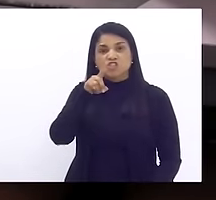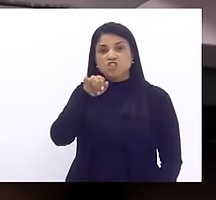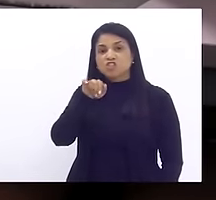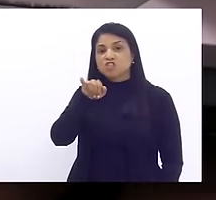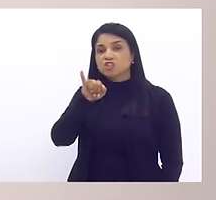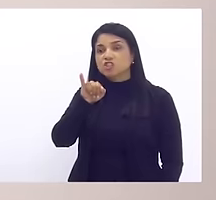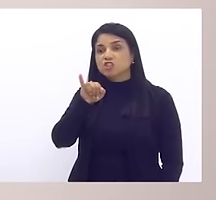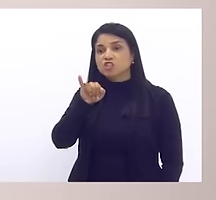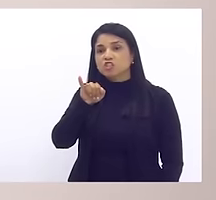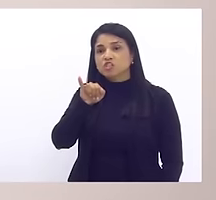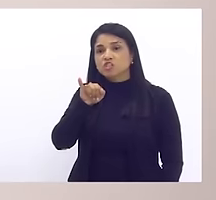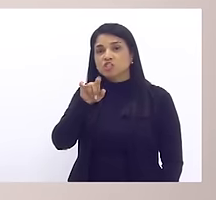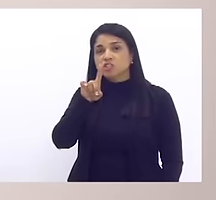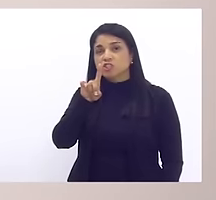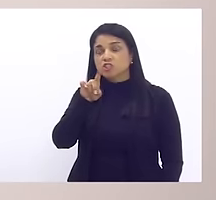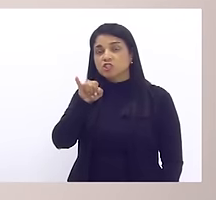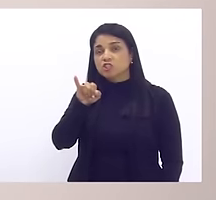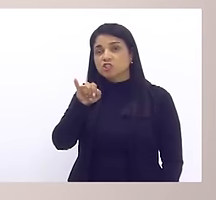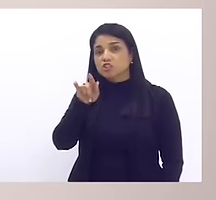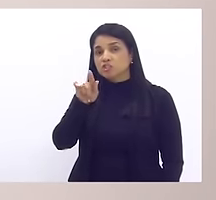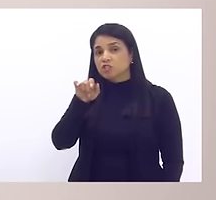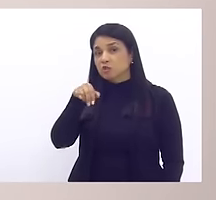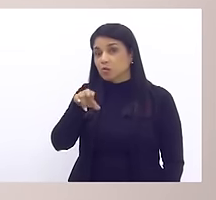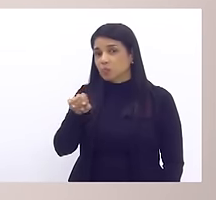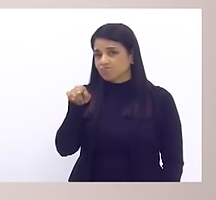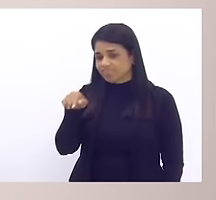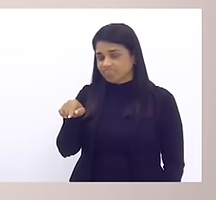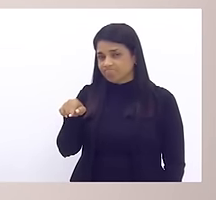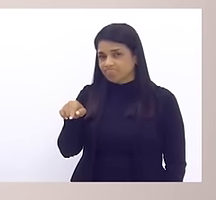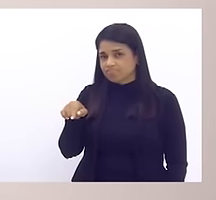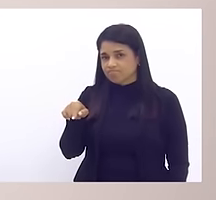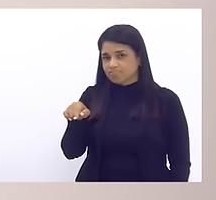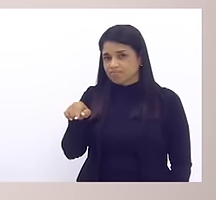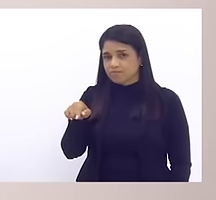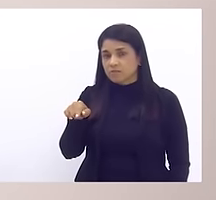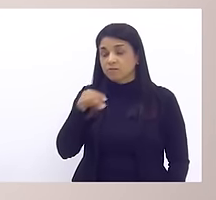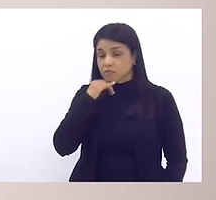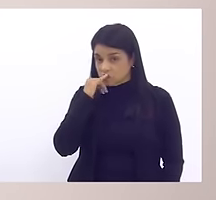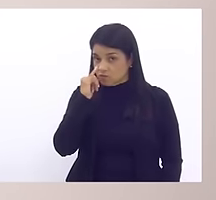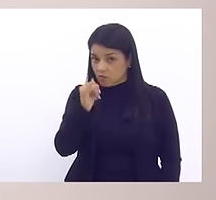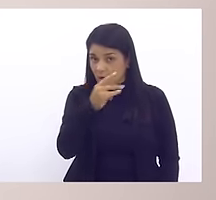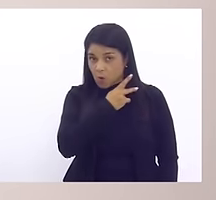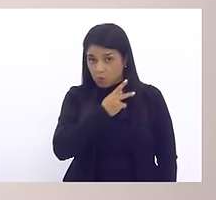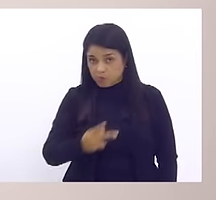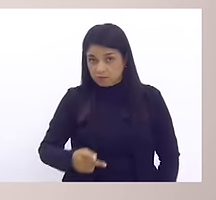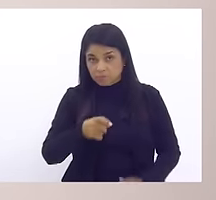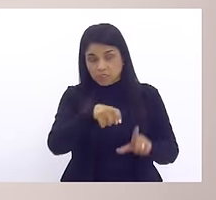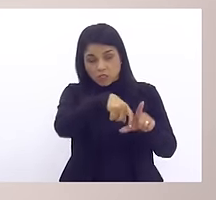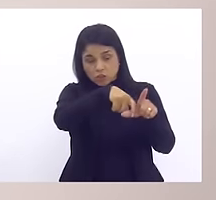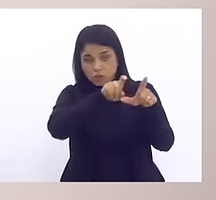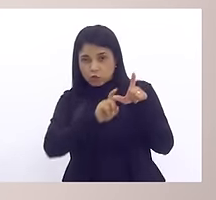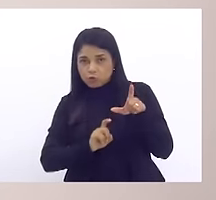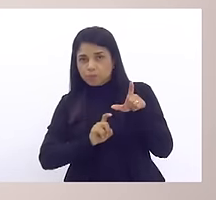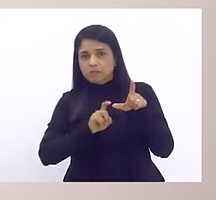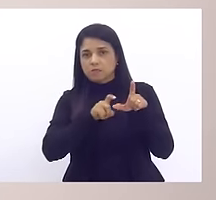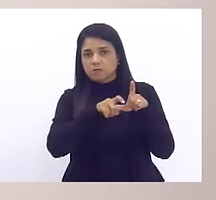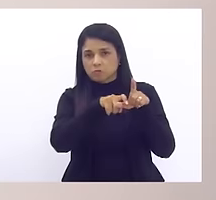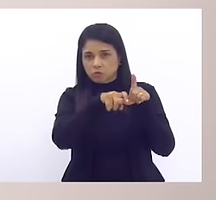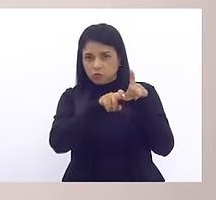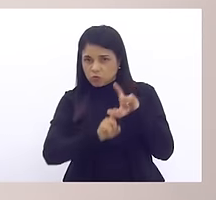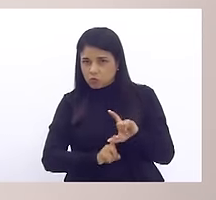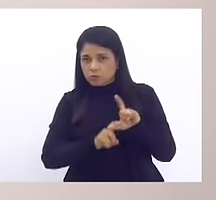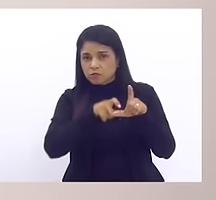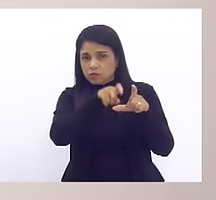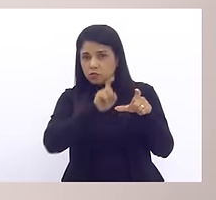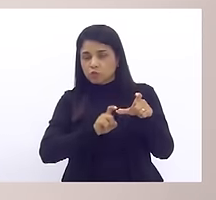é o mínimo que a gente pede dignidade para que vocês reportem isso ao presidente e peça suspensão do contrato nesse